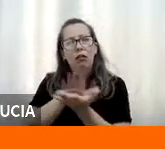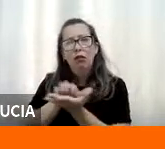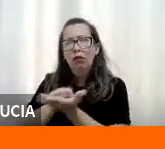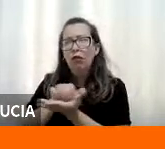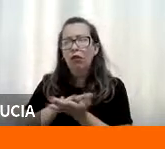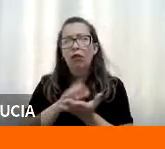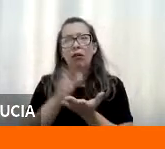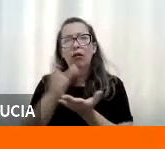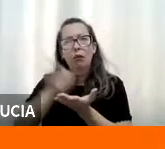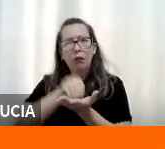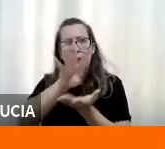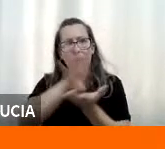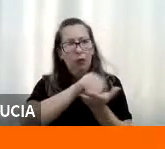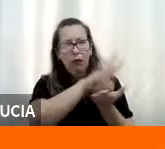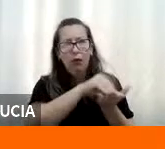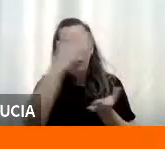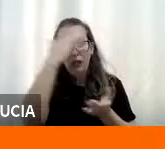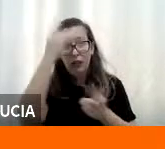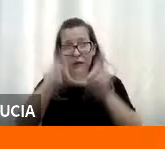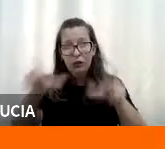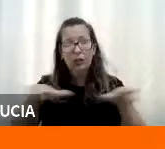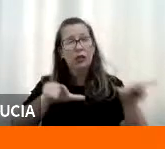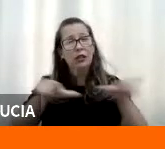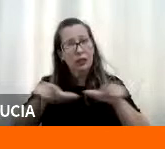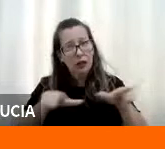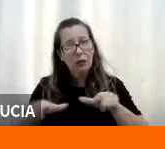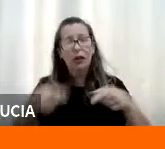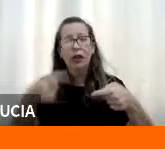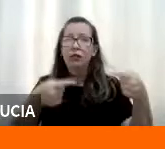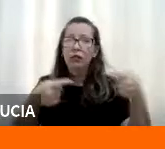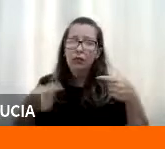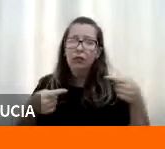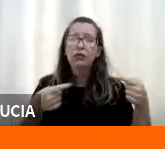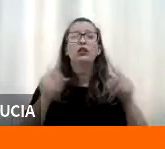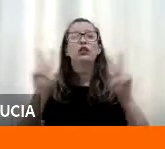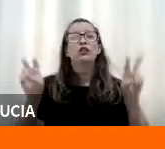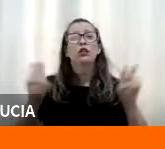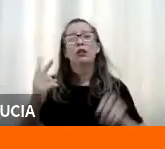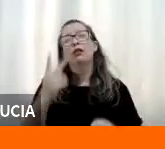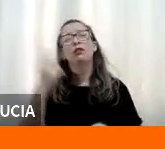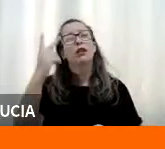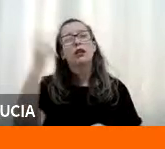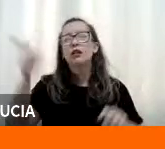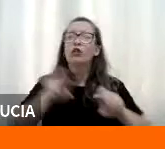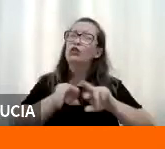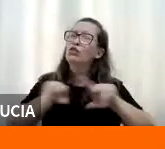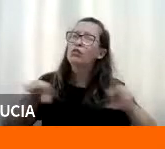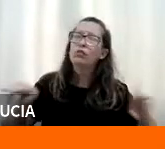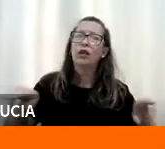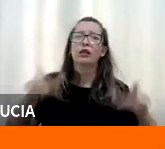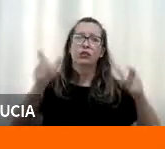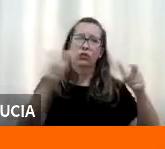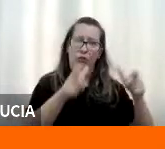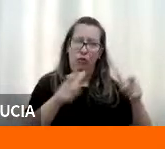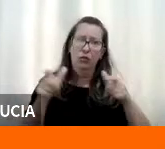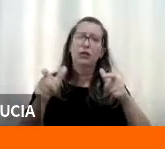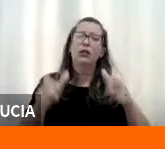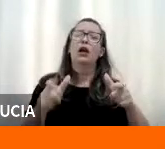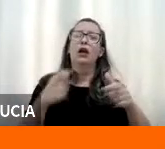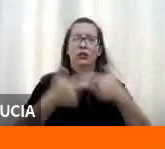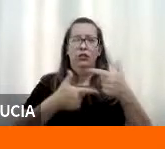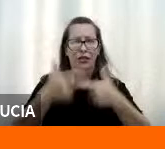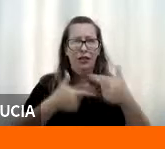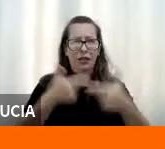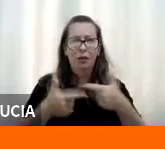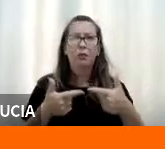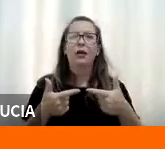atividades invisíveis e debatemos essa questão da valorização dos diversos lugares, né, de trabalho